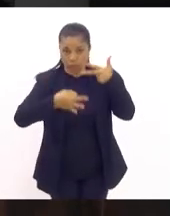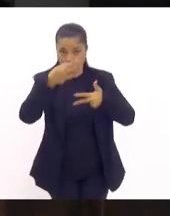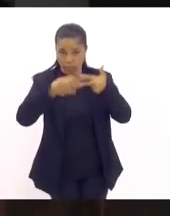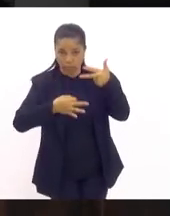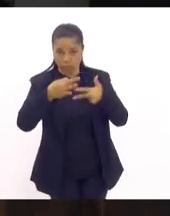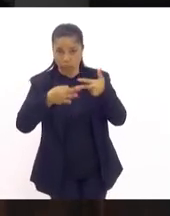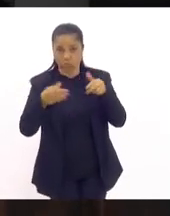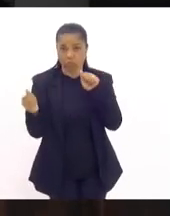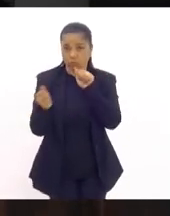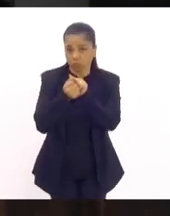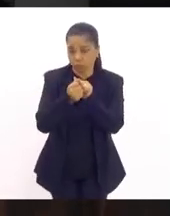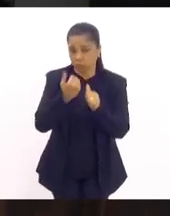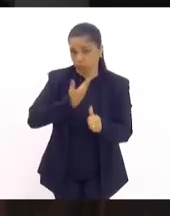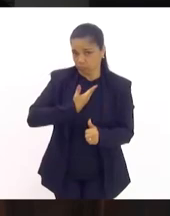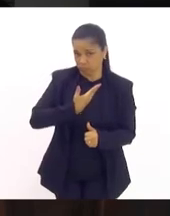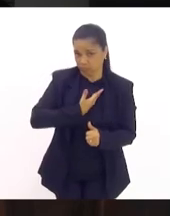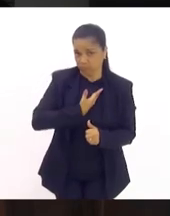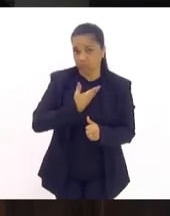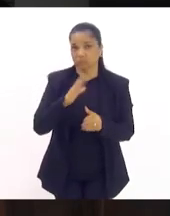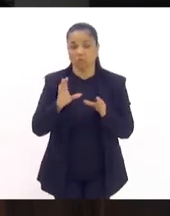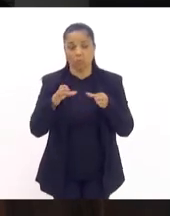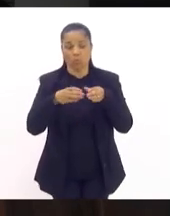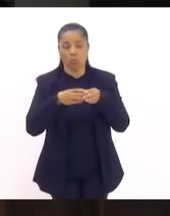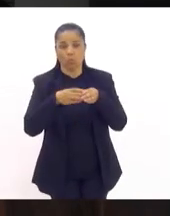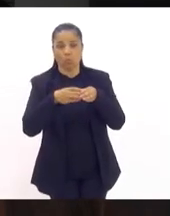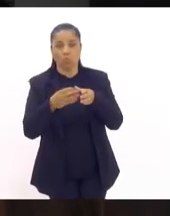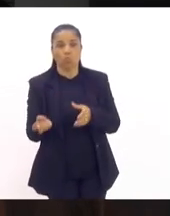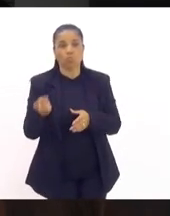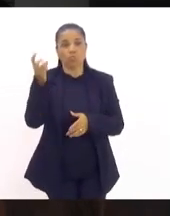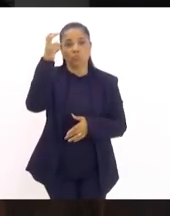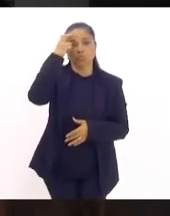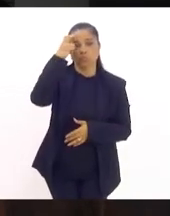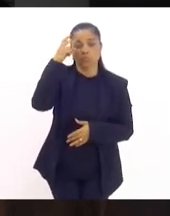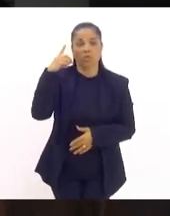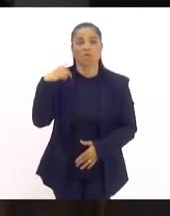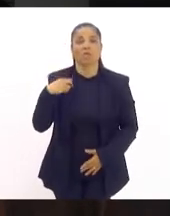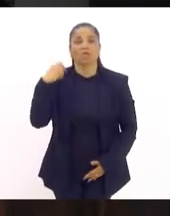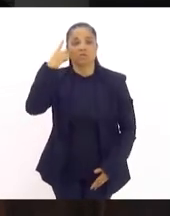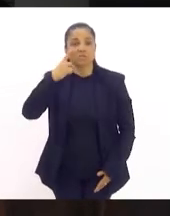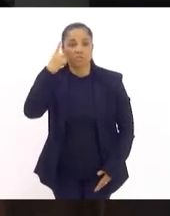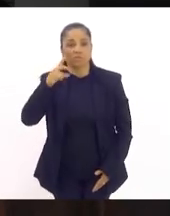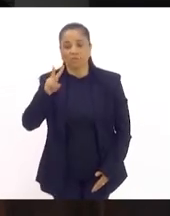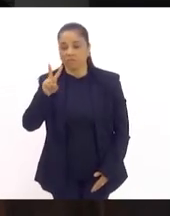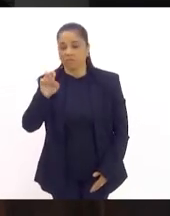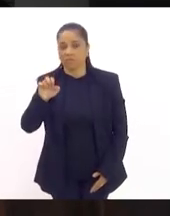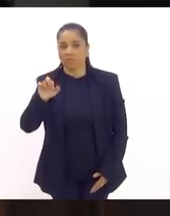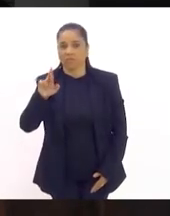Para emitir parecer pela Comissão de Cultura, deputada Verônica Lima.